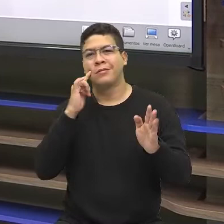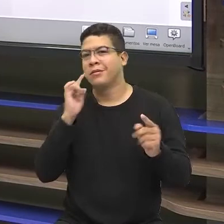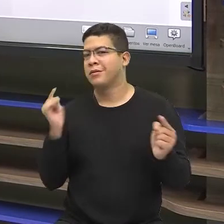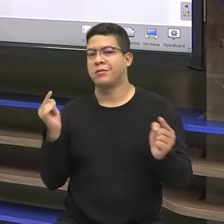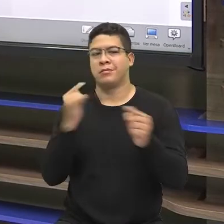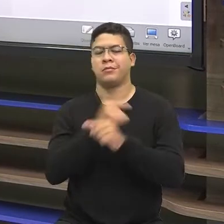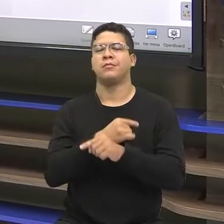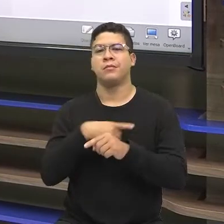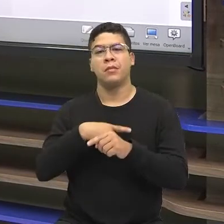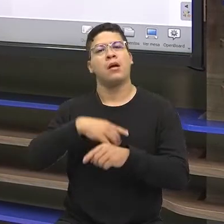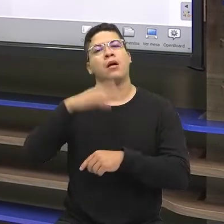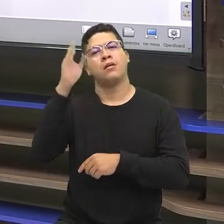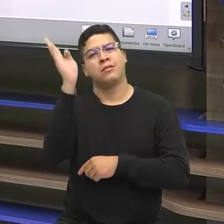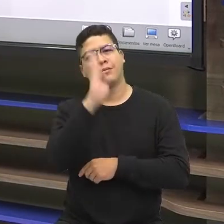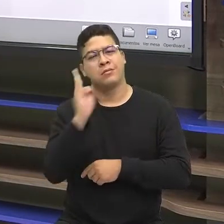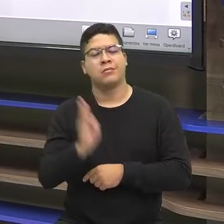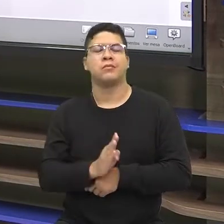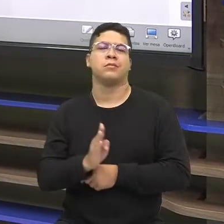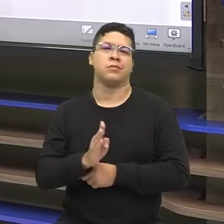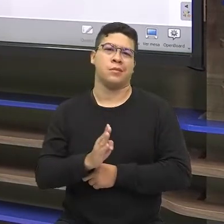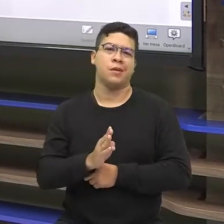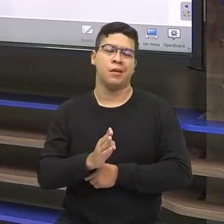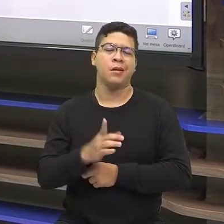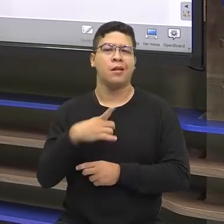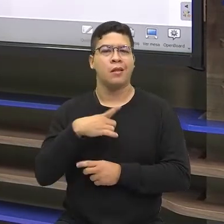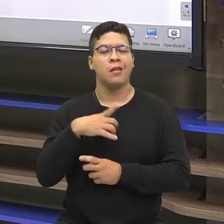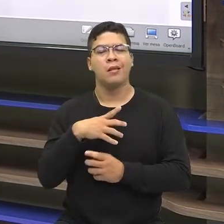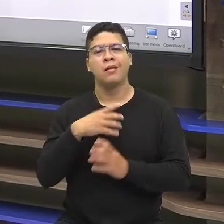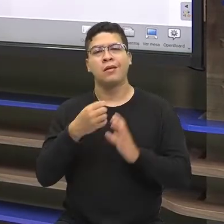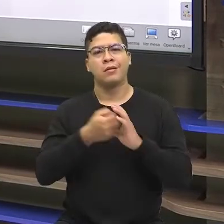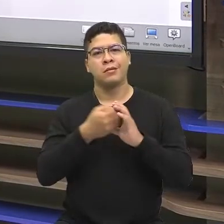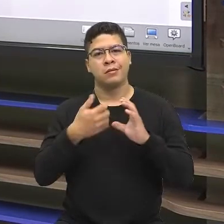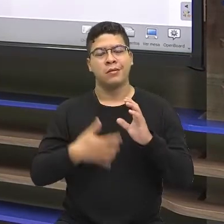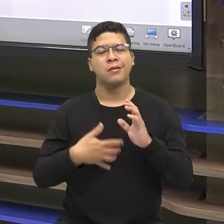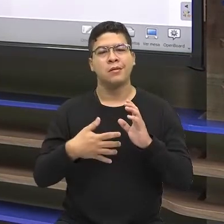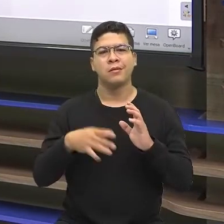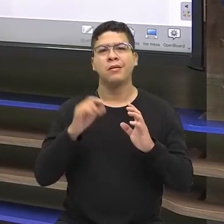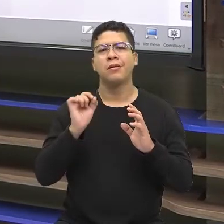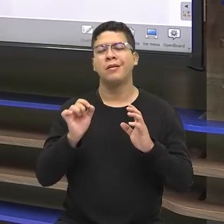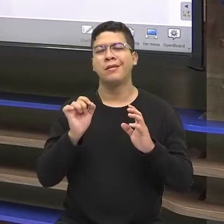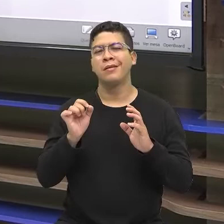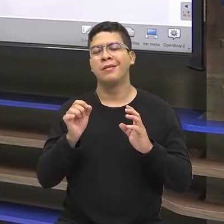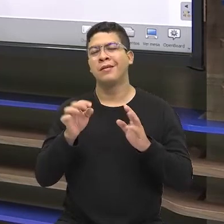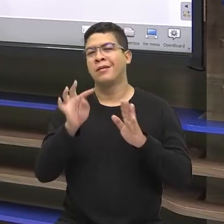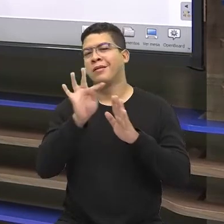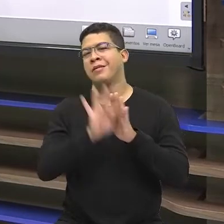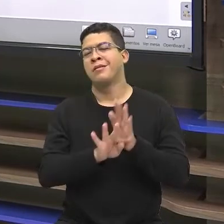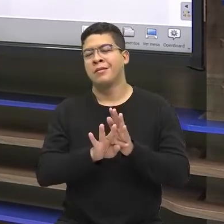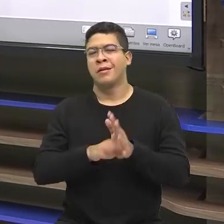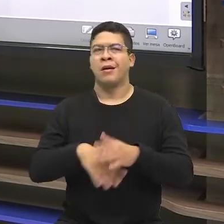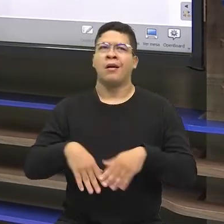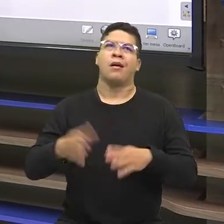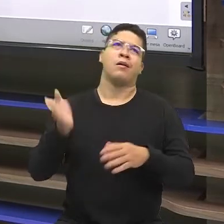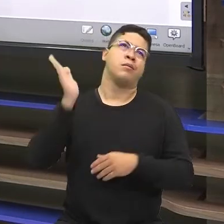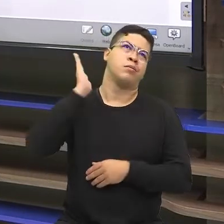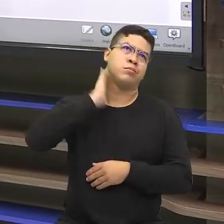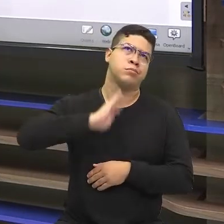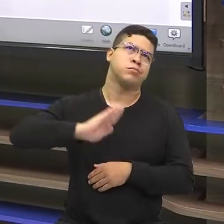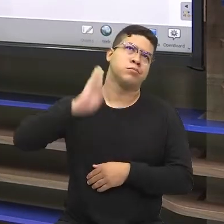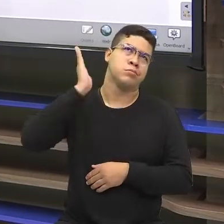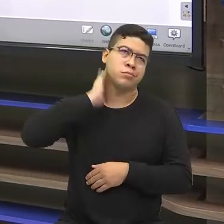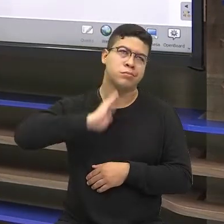herói nacional, né? Ele tem essa característica, tanto que ele fala aí, né? No texto ele fala: "Ai, que preguiça!" E o Macunaíma